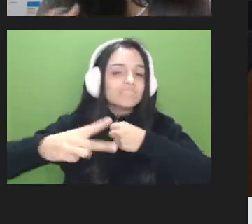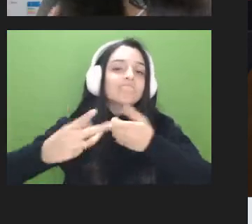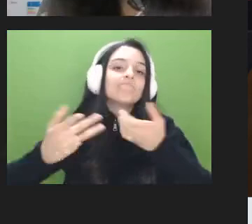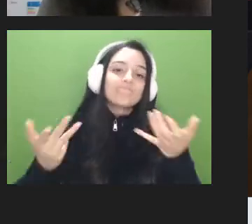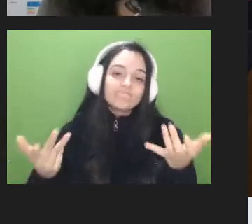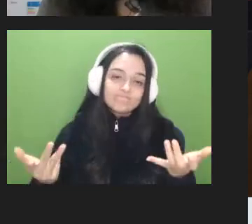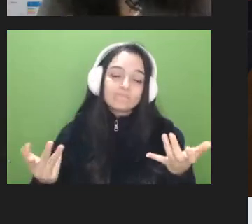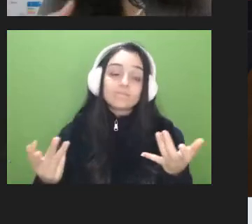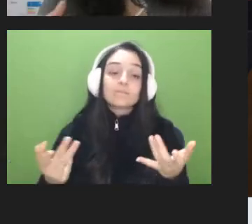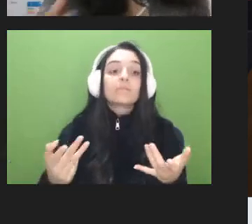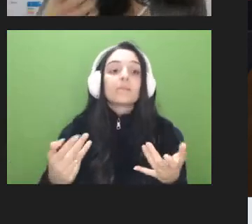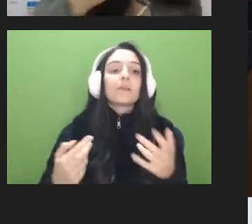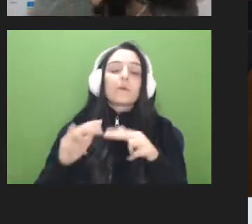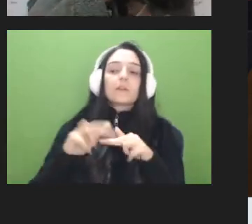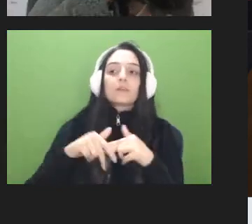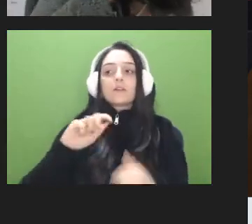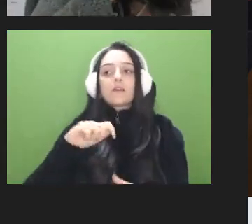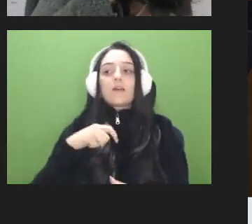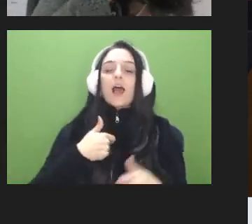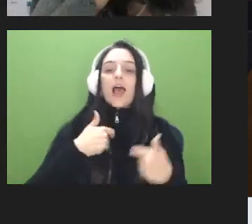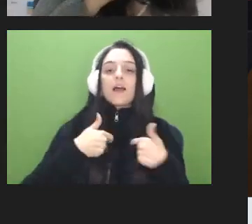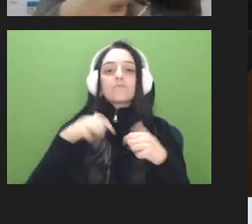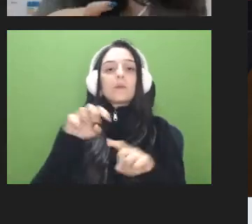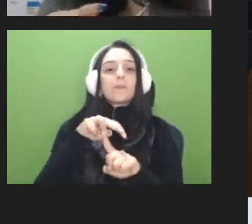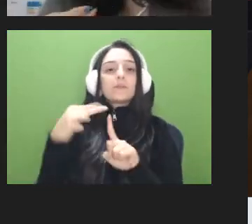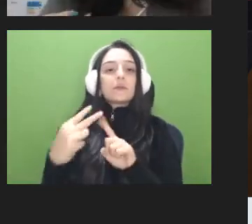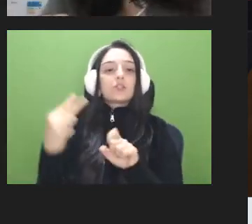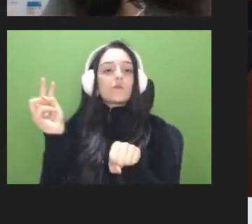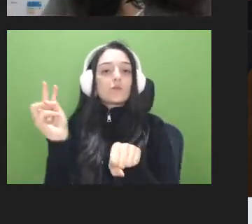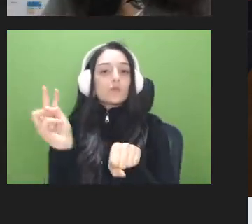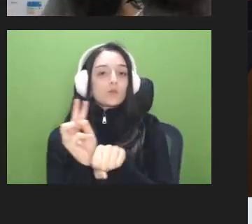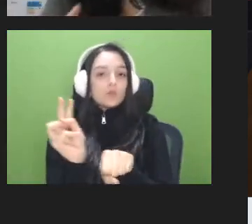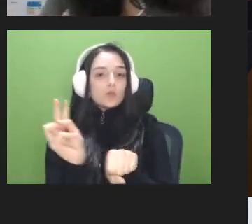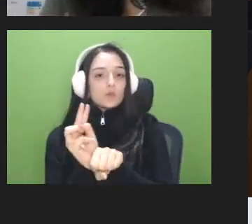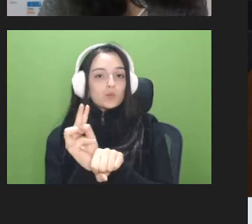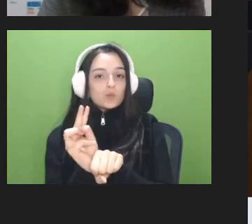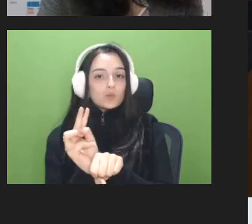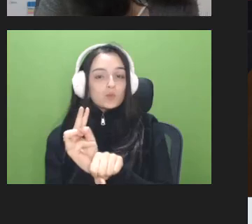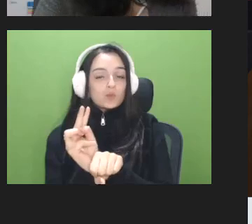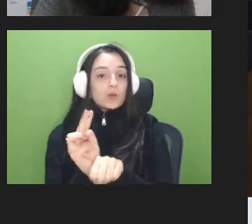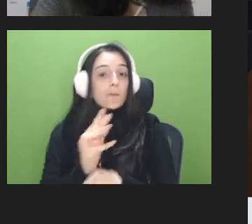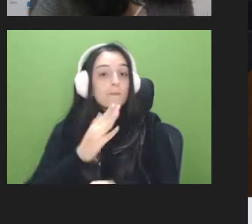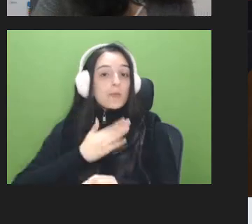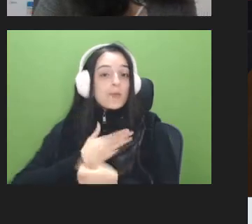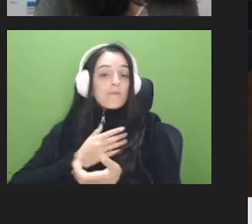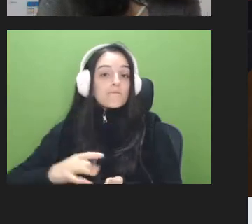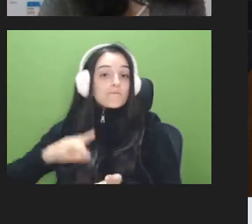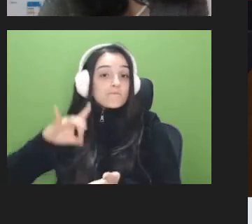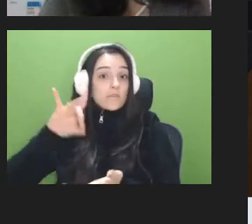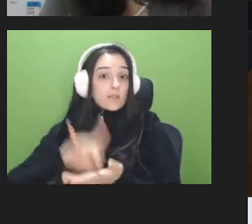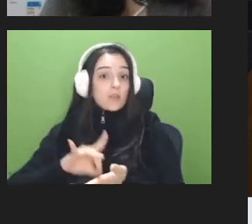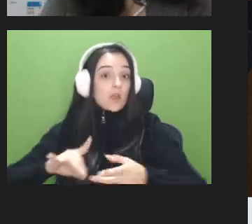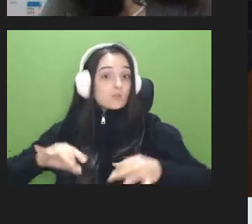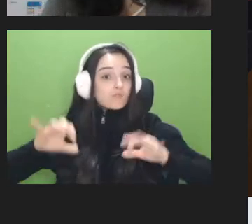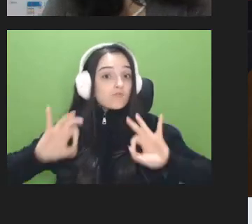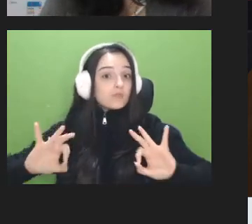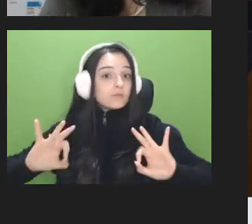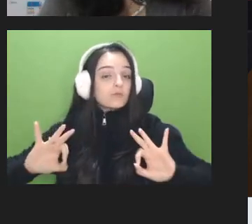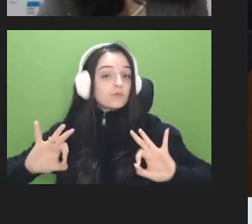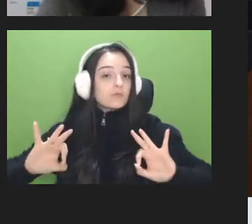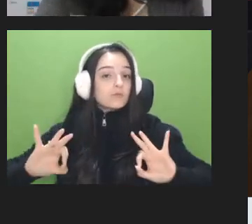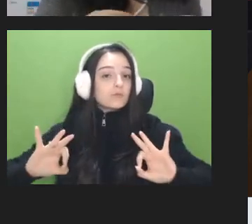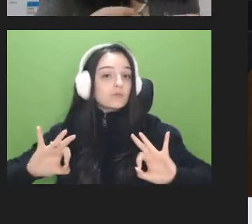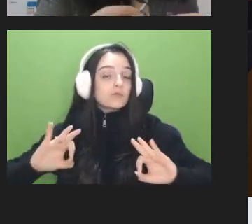de um cuidado, de uma ótica de cuidado, ou em nome de uma verdade absoluta, ao longo